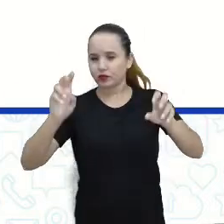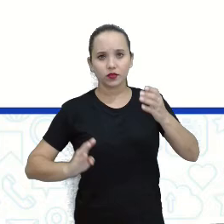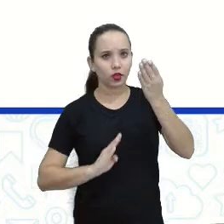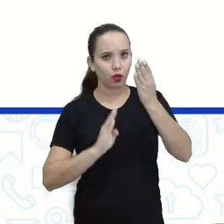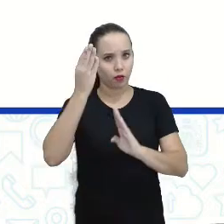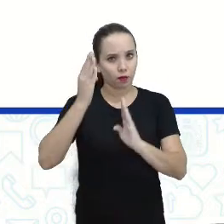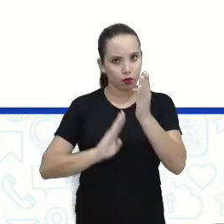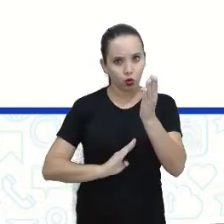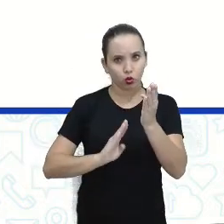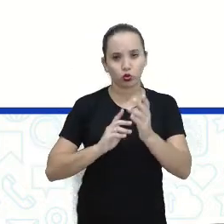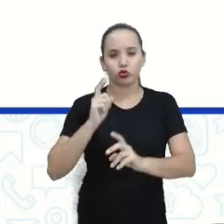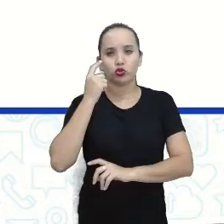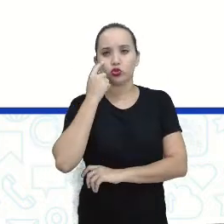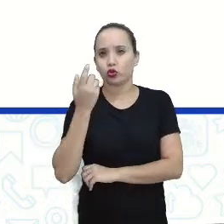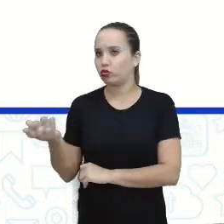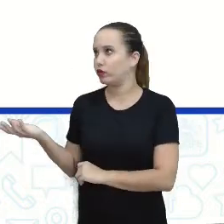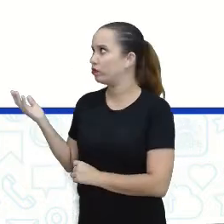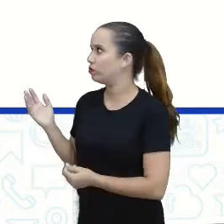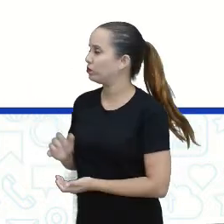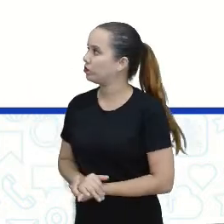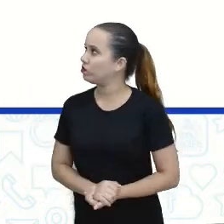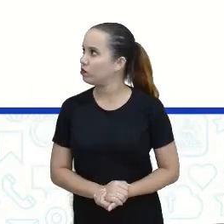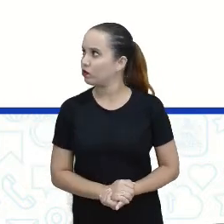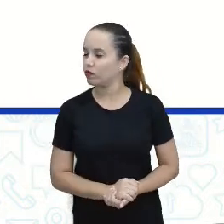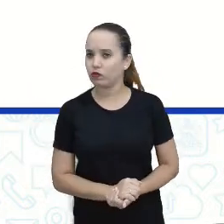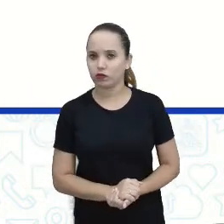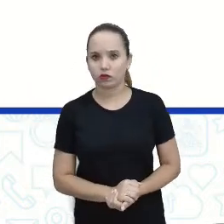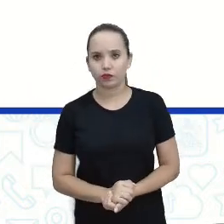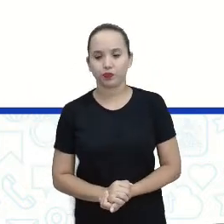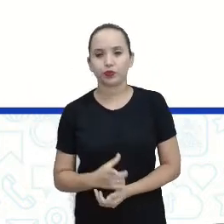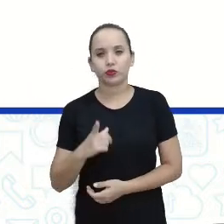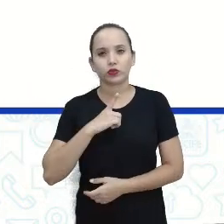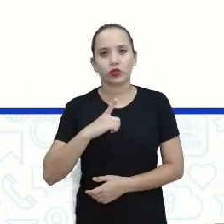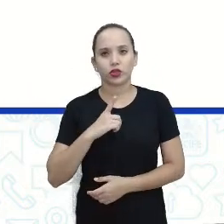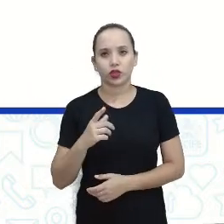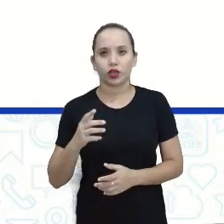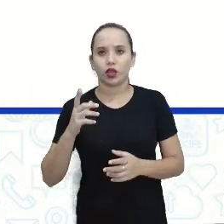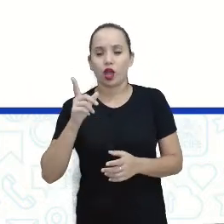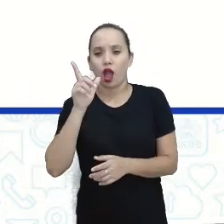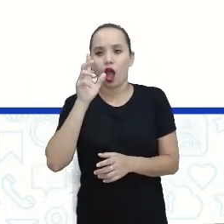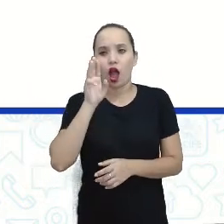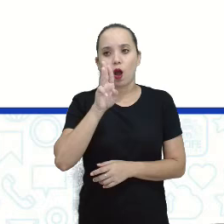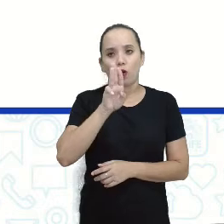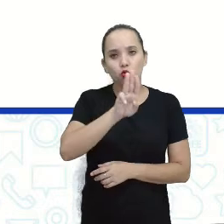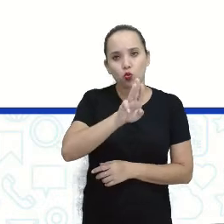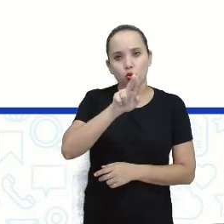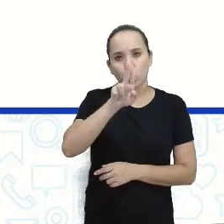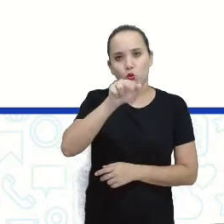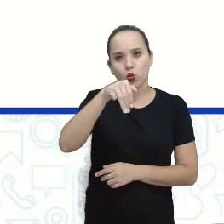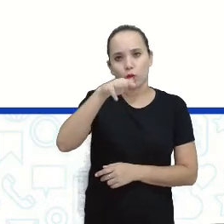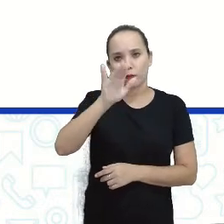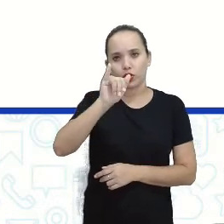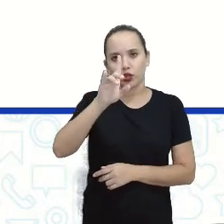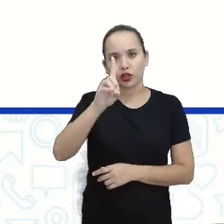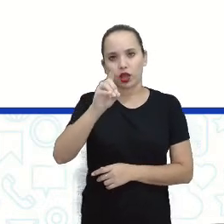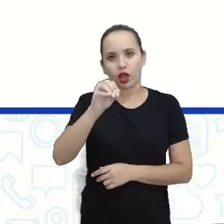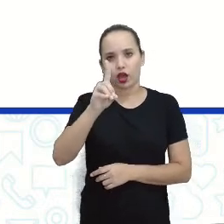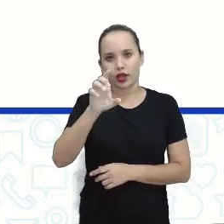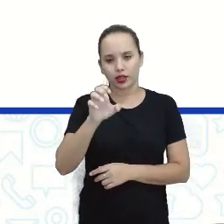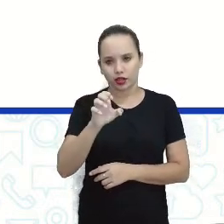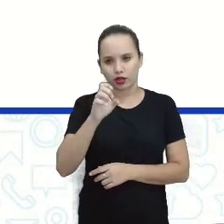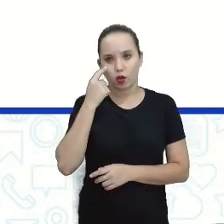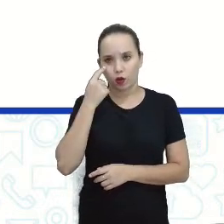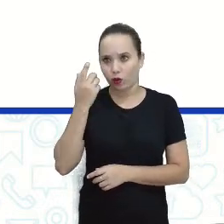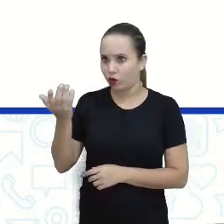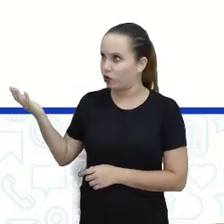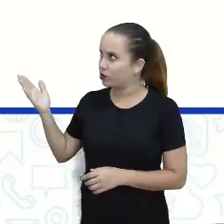acontece com relação ao desmatamento da Amazônia. Vê só. Essa umidade, ela vem chegando na floresta, tá? Vocês estão vendo